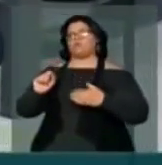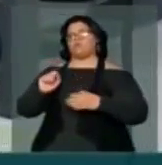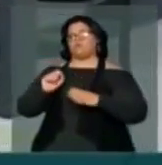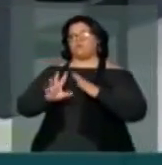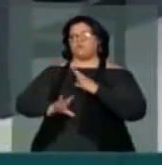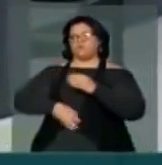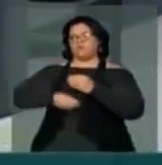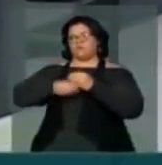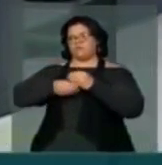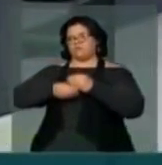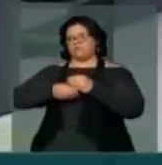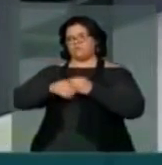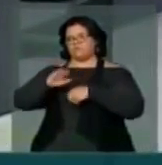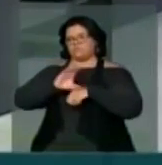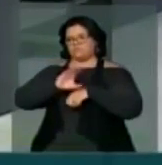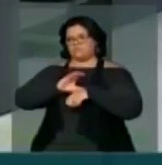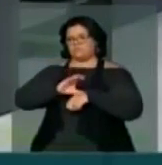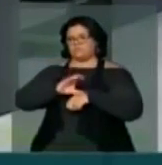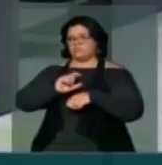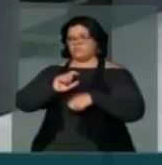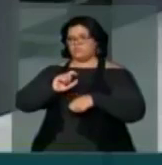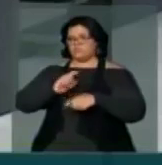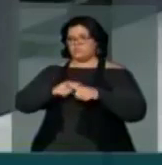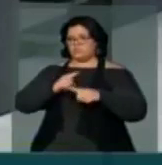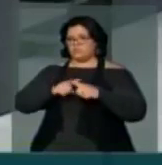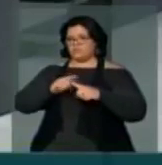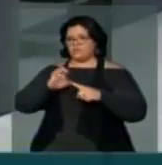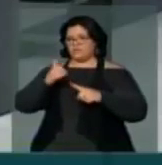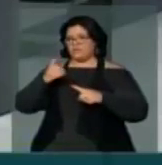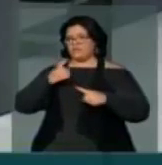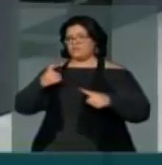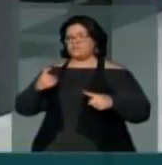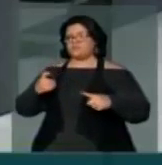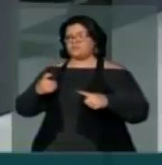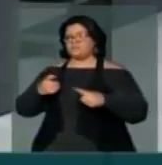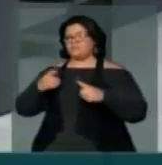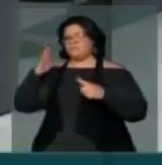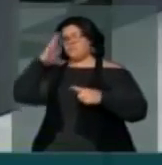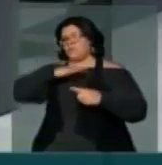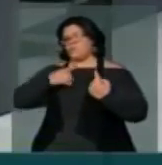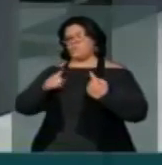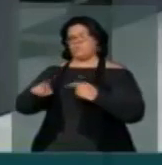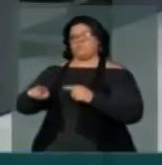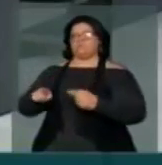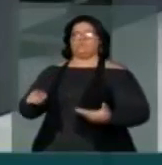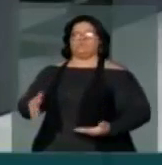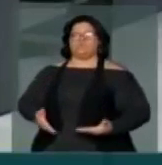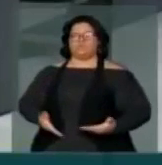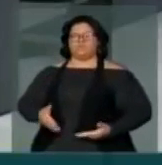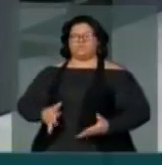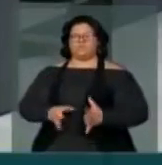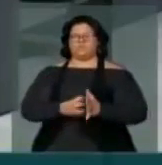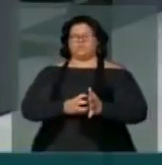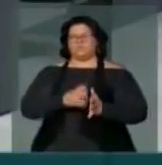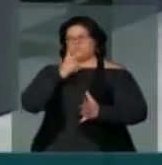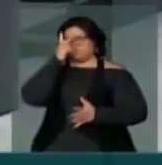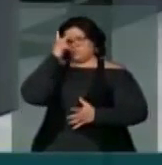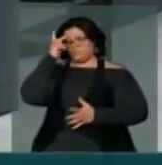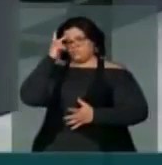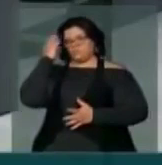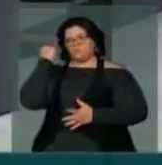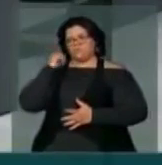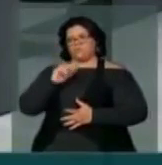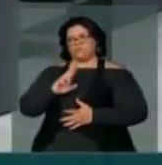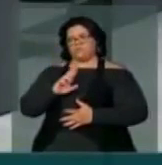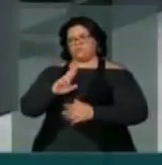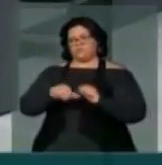uma perversidade cometida contra os servidores públicos na reforma da Previdência